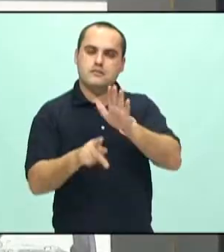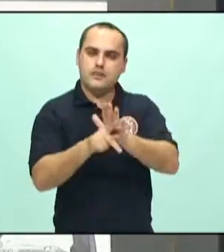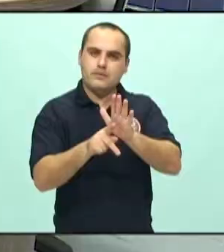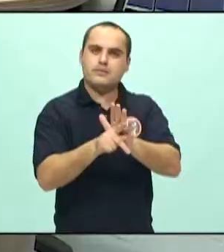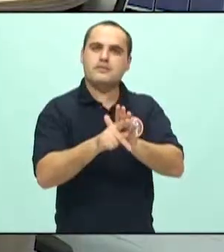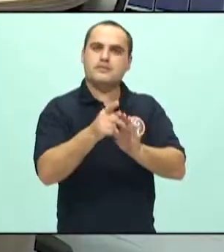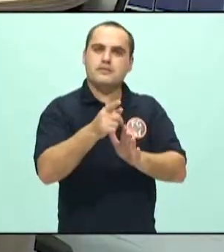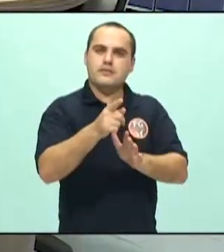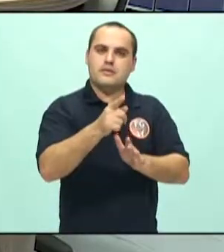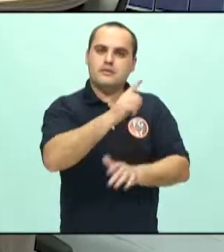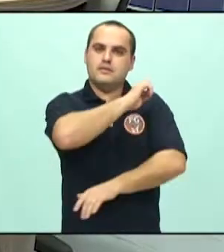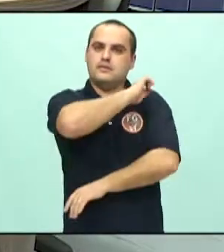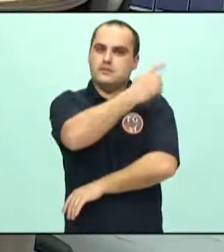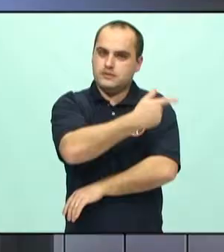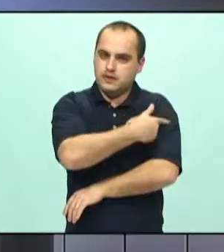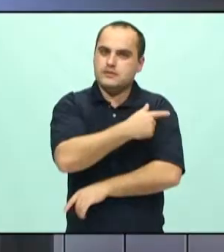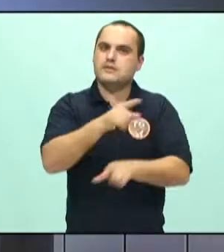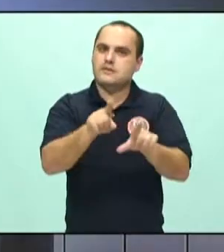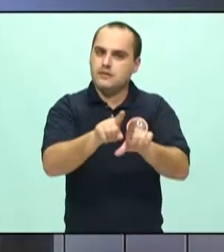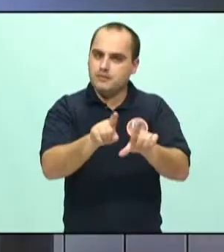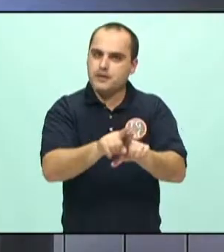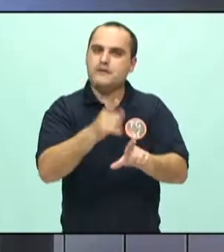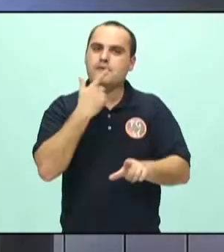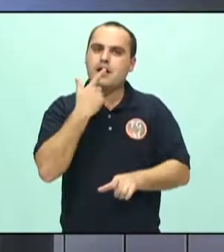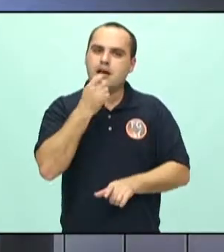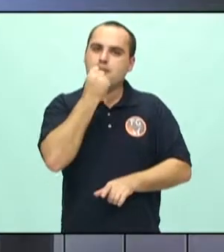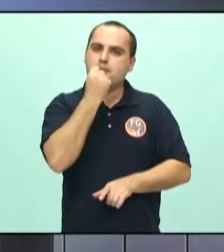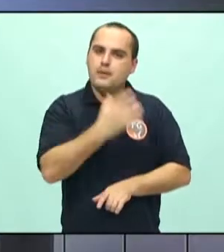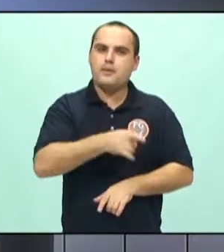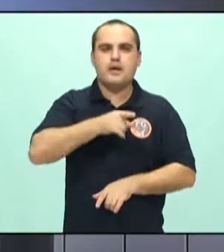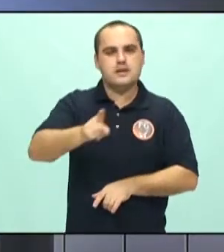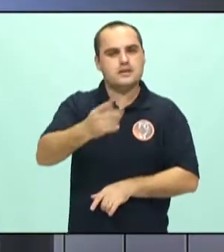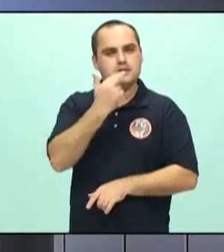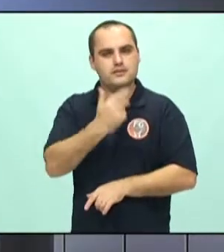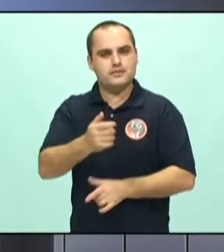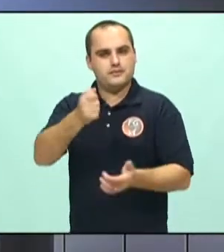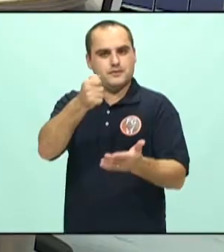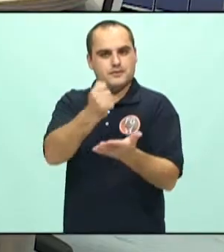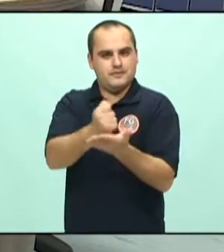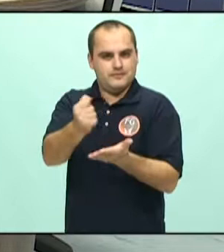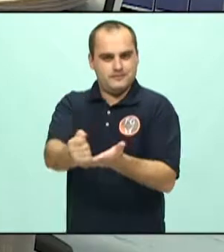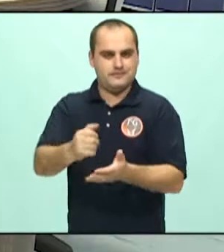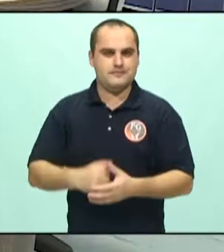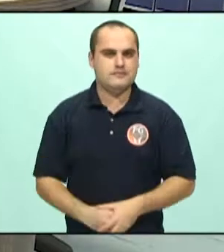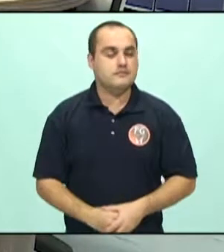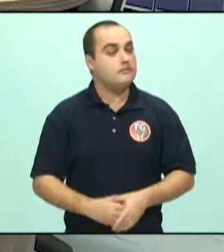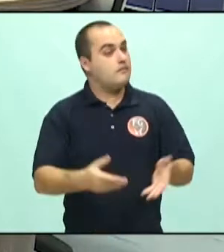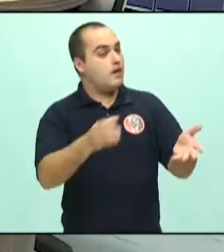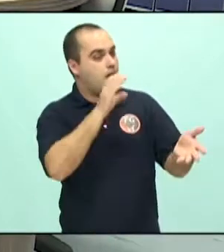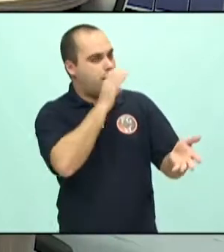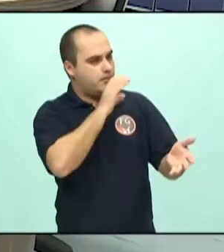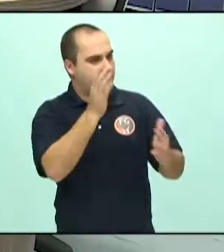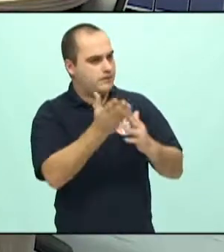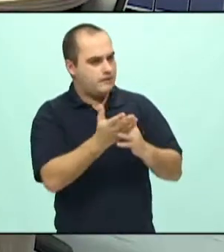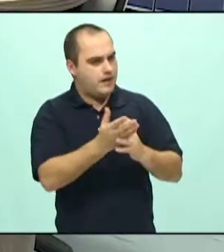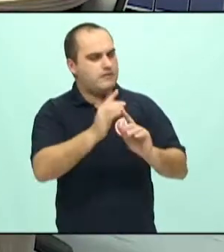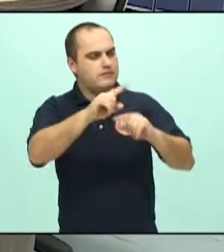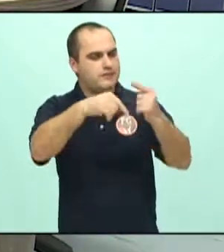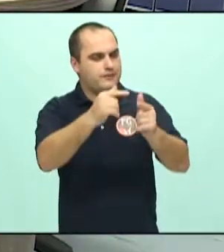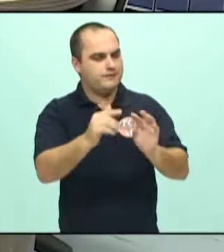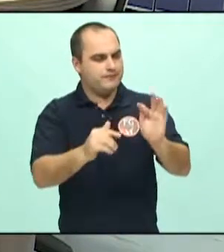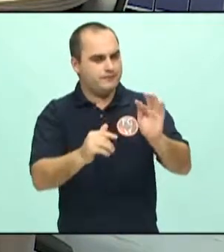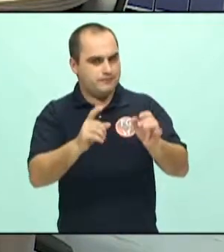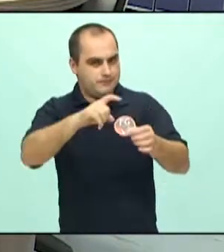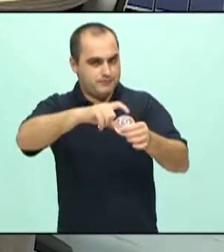avulso. Vamos fazer mais um rápido intervalo e no próximo bloco vou pedir para que o Robson fale um pouquinho mais